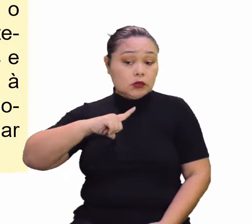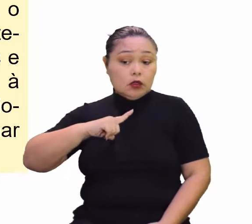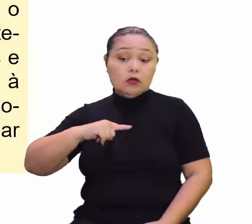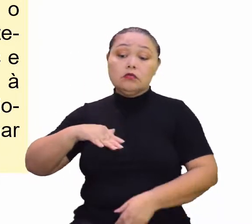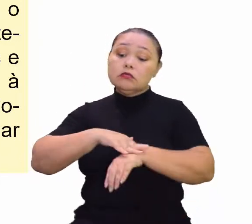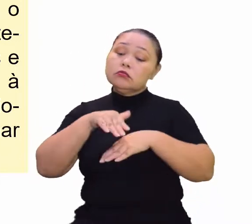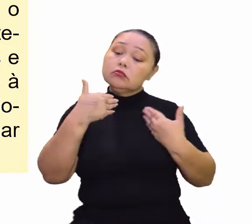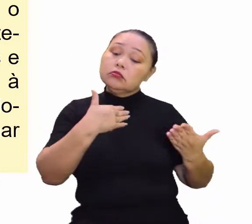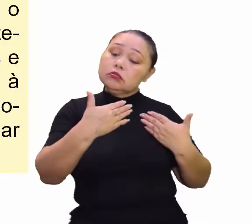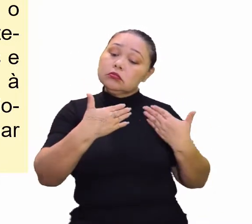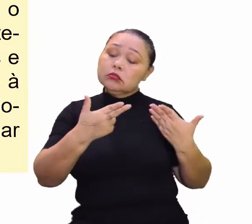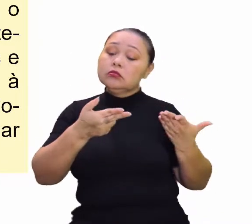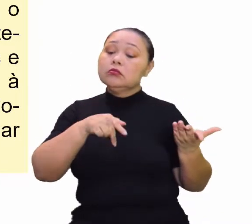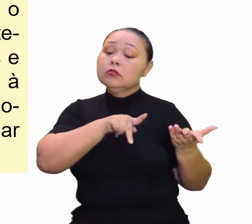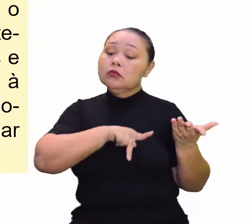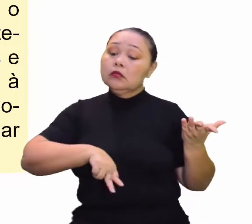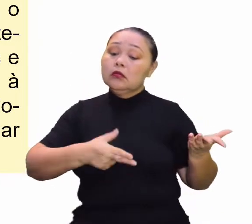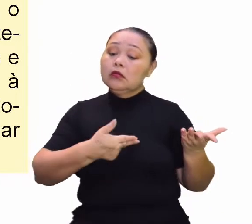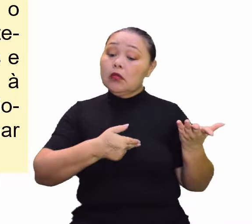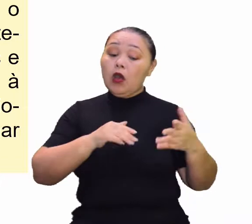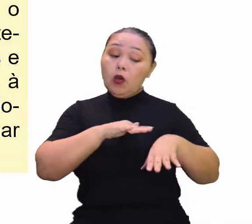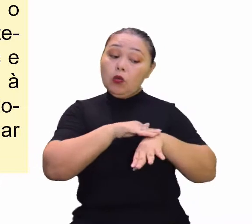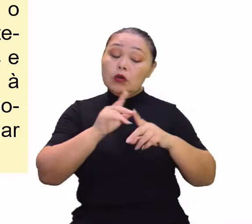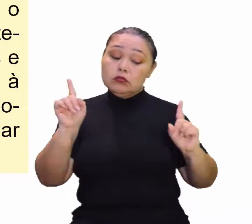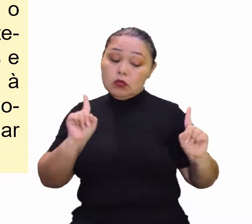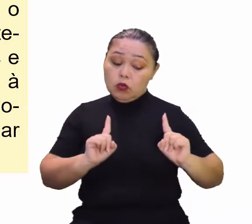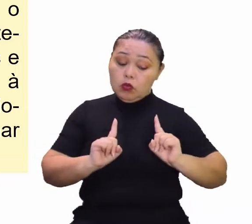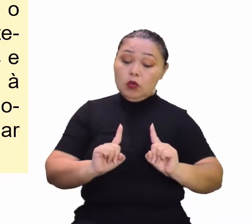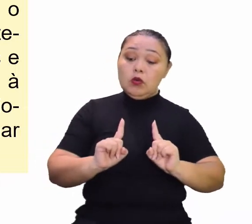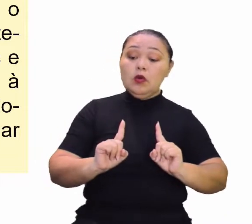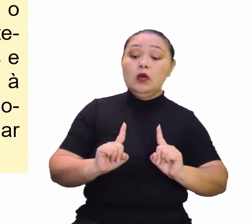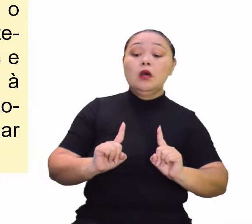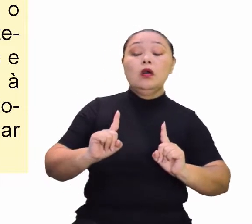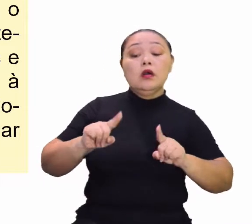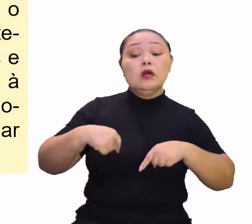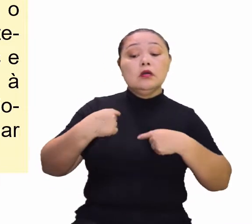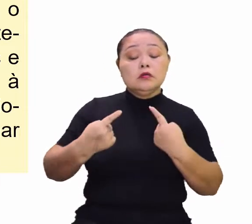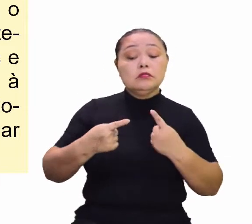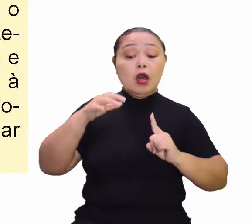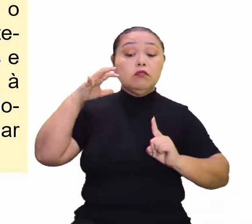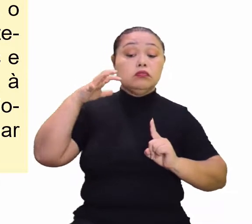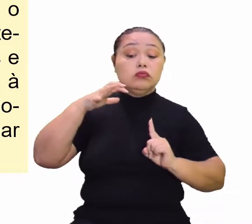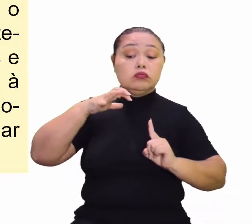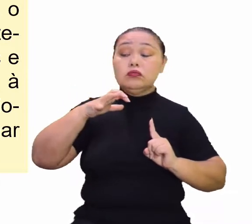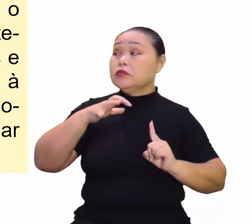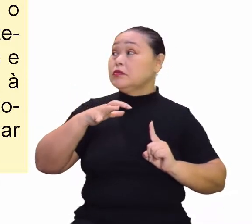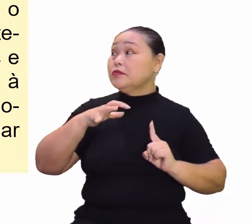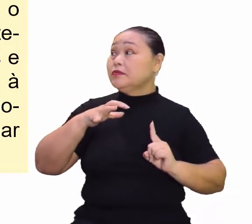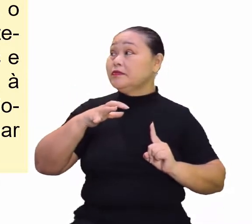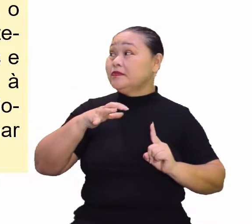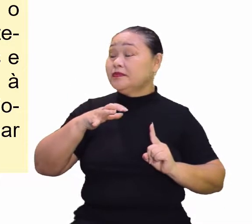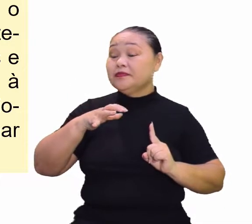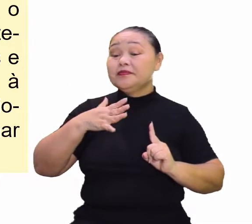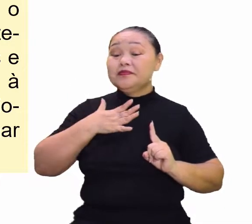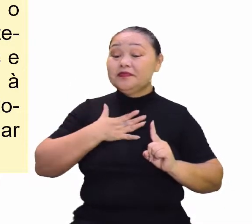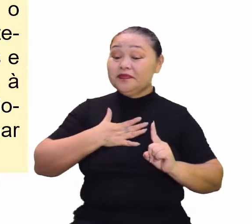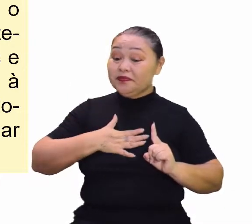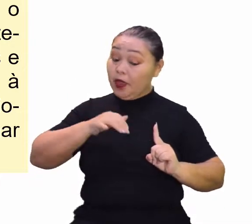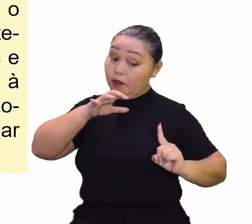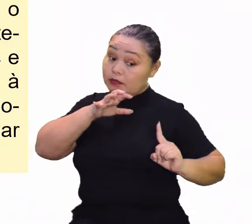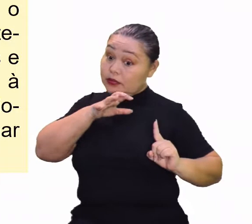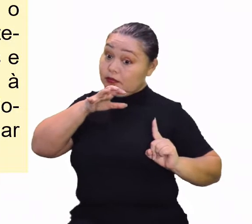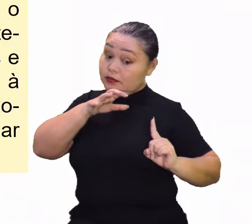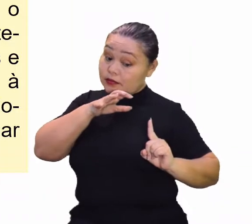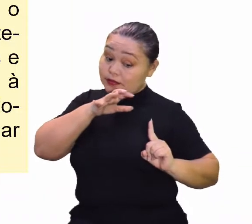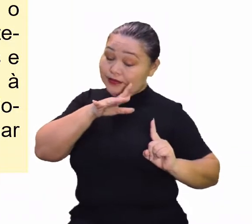conversa tranquilona, mais ou menos tranquila, né? Com Getúlio Vargas e por livre e espontânea pressão. Uma conversa tranquila de